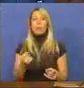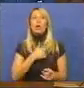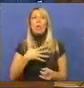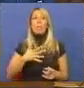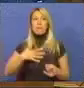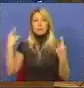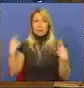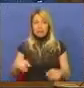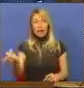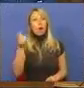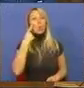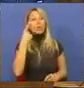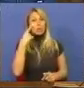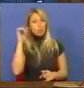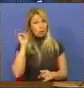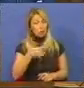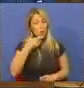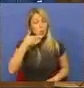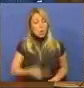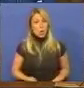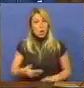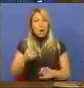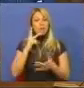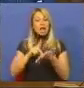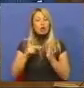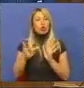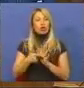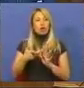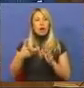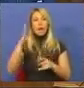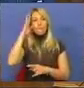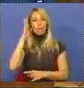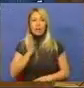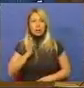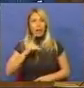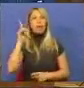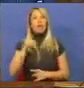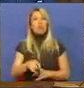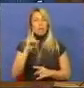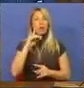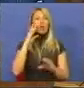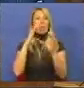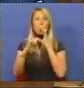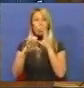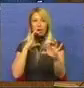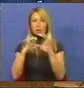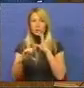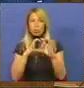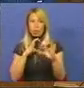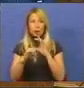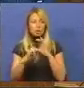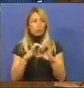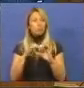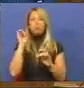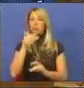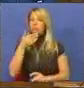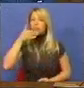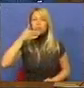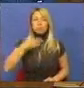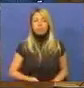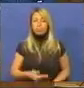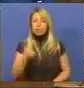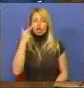conhecimento em matéria de tecnologia militar, em matéria de tecnologia de comunicações, em matéria de domínios